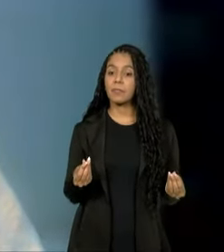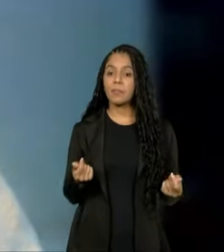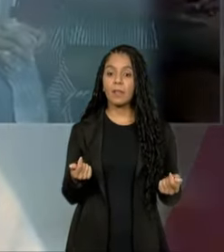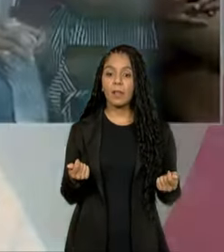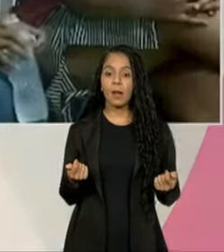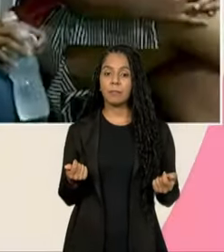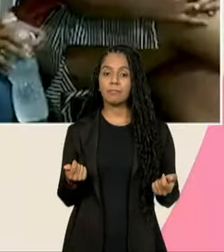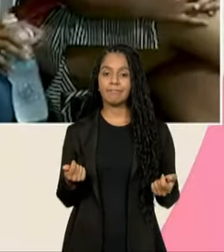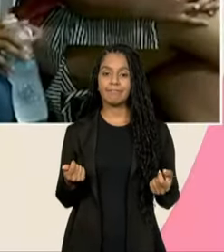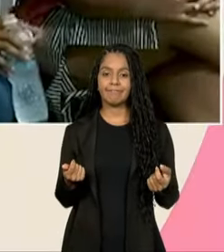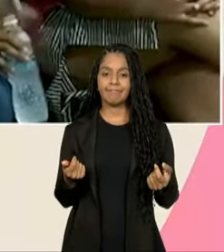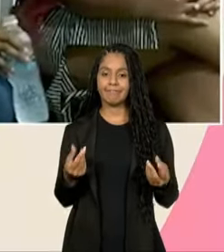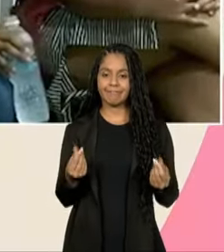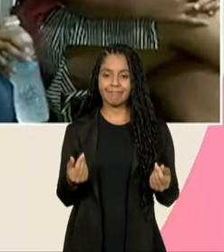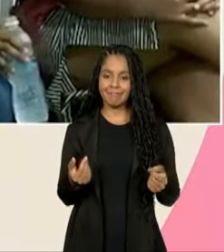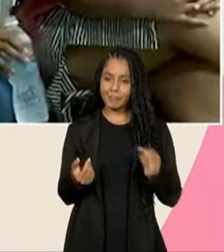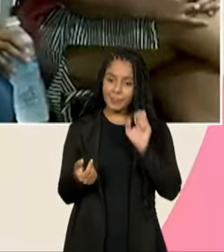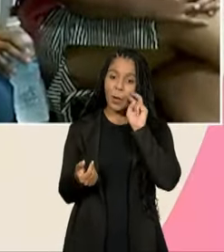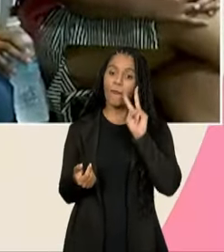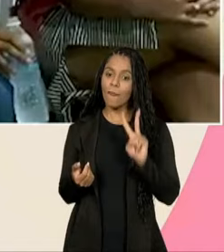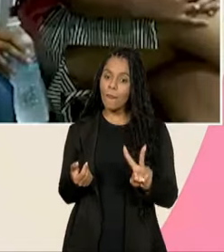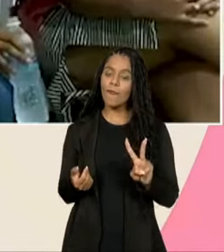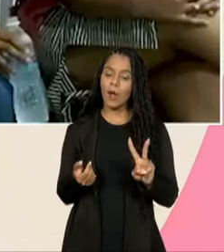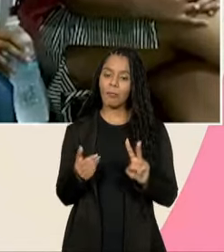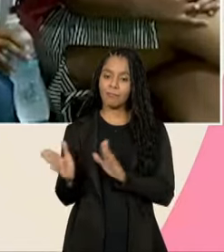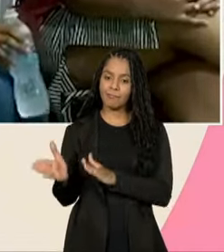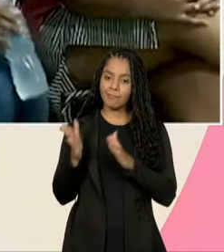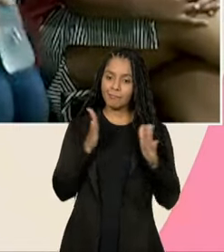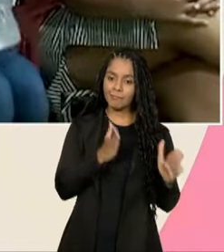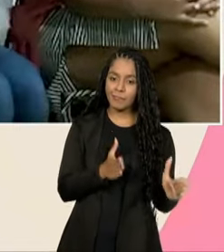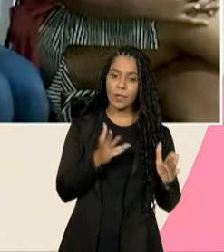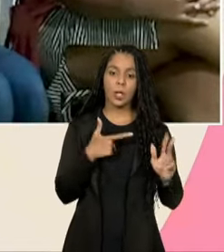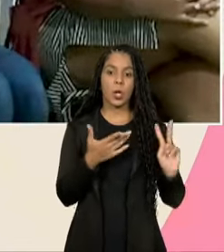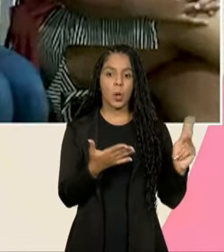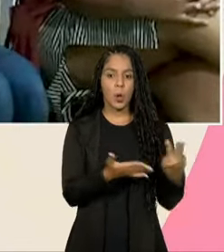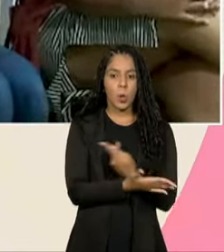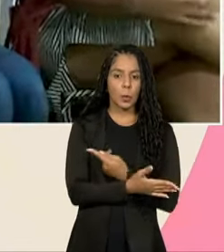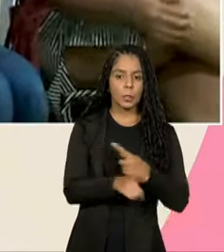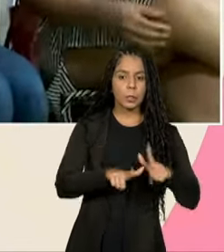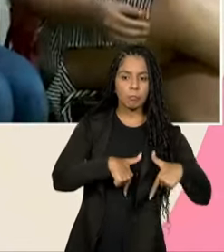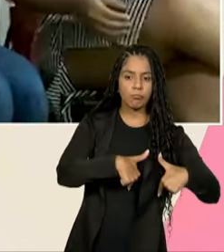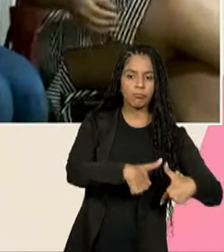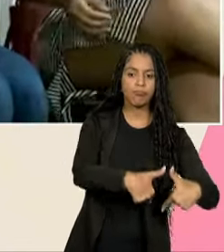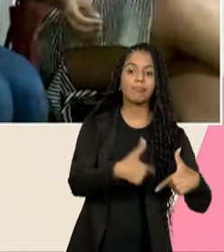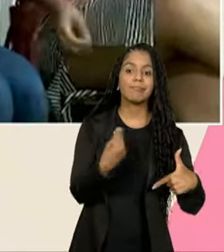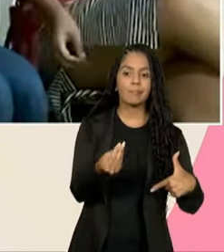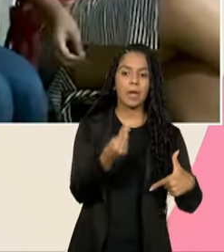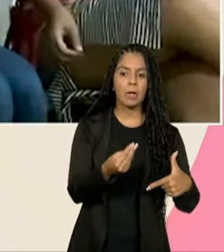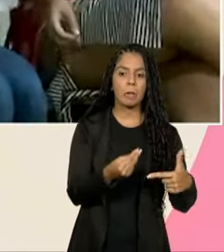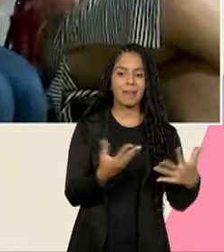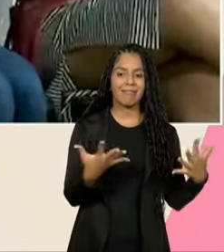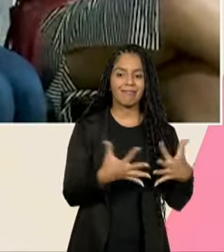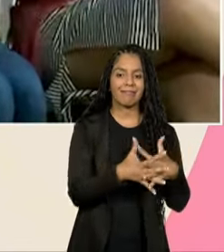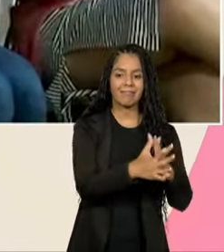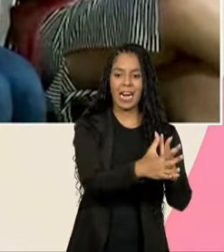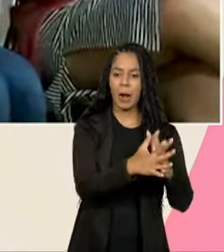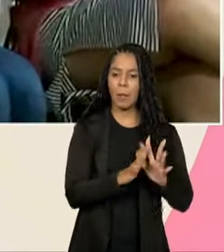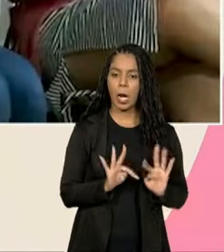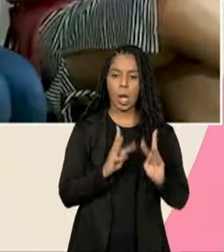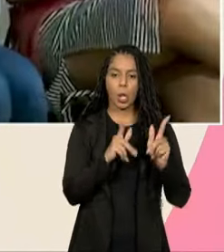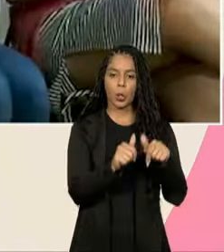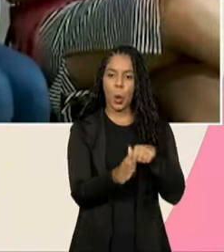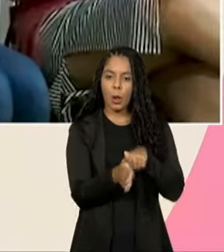de você ver que paralelamente acontecia um movimento para atrapalhar toda